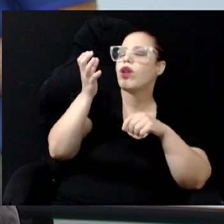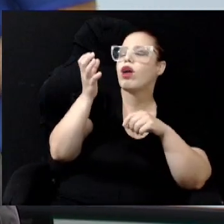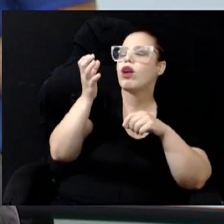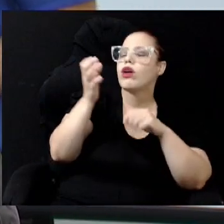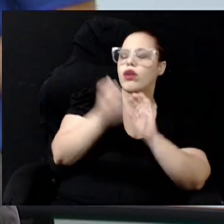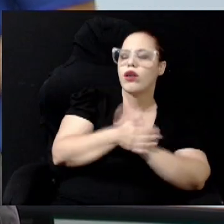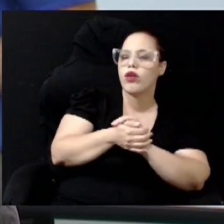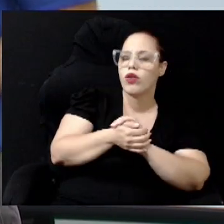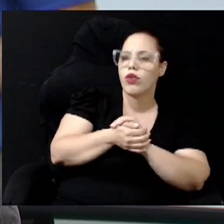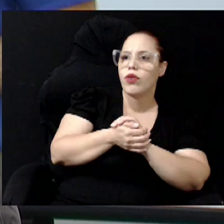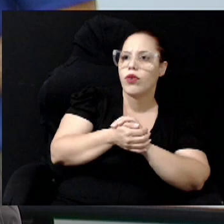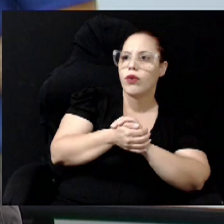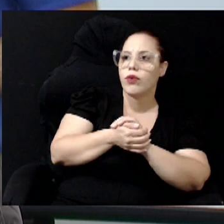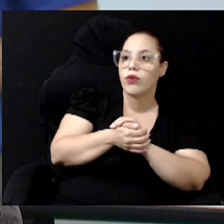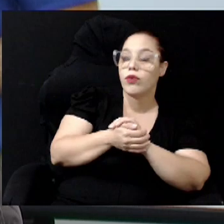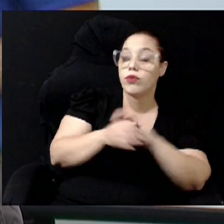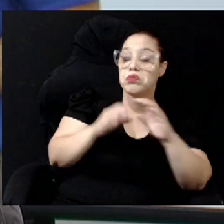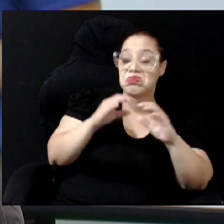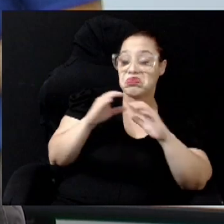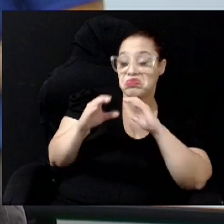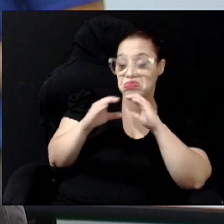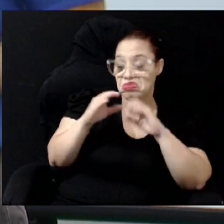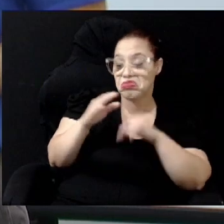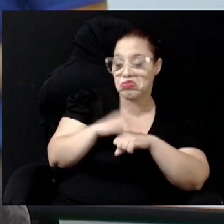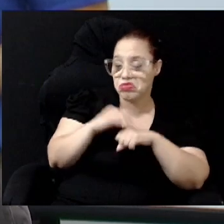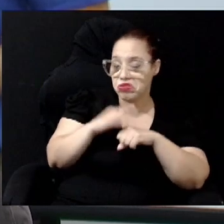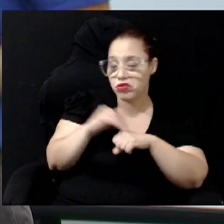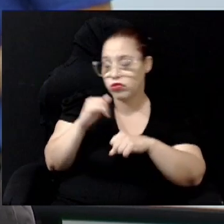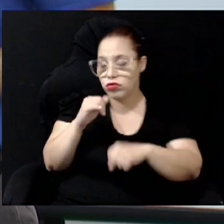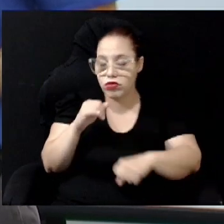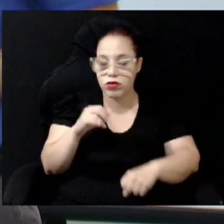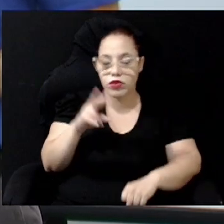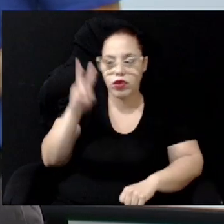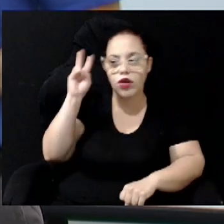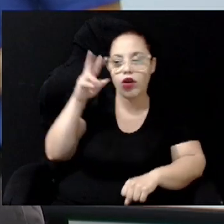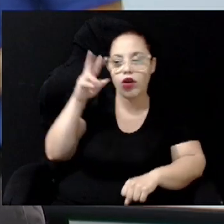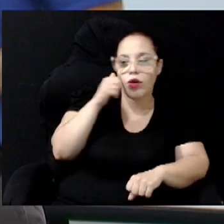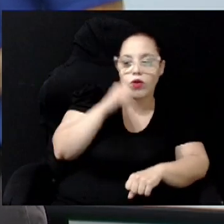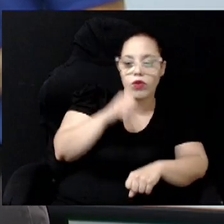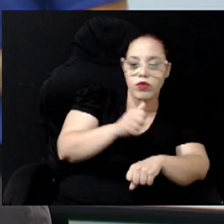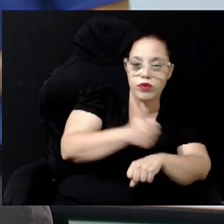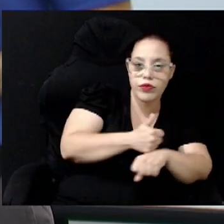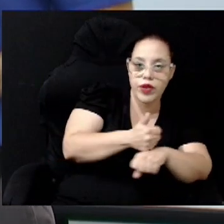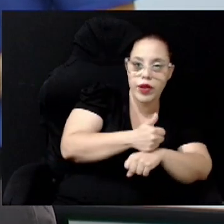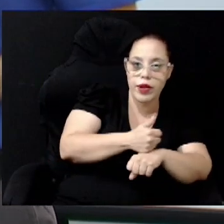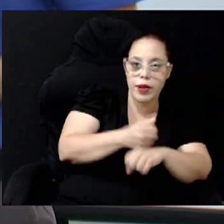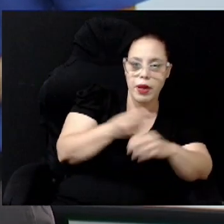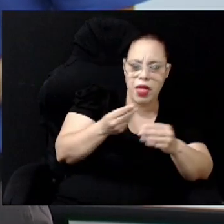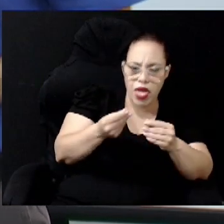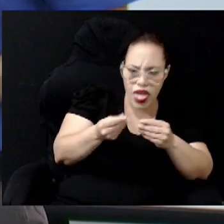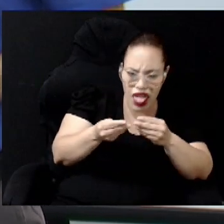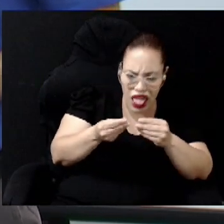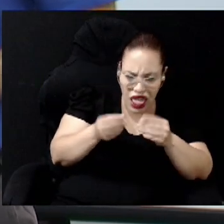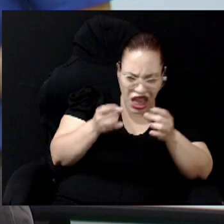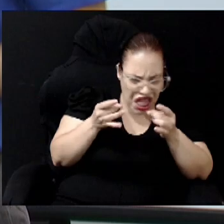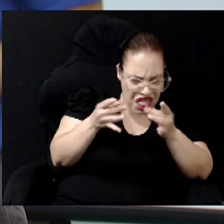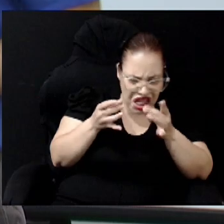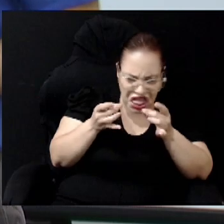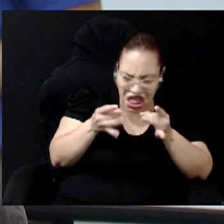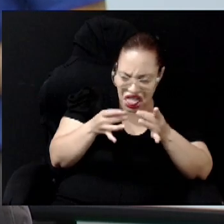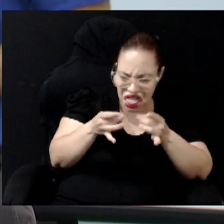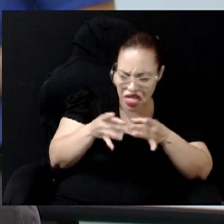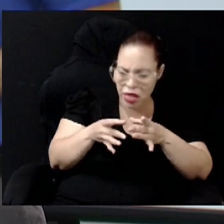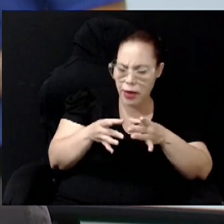com a historiadora e é um trabalho, uma profissão muito minuciosa, né? Você tem que virar